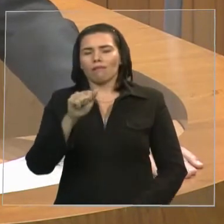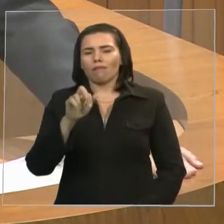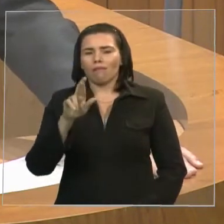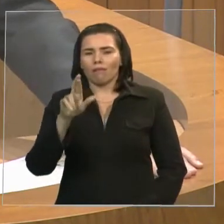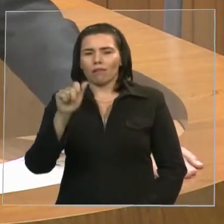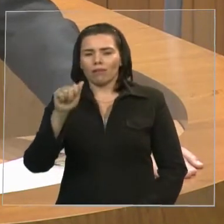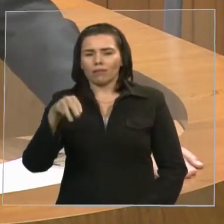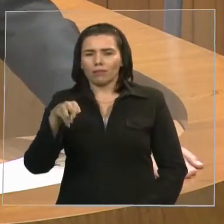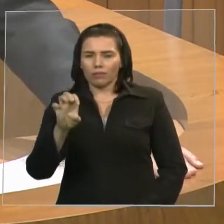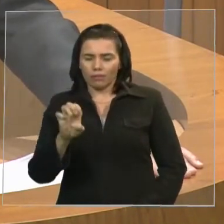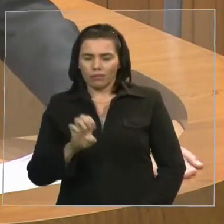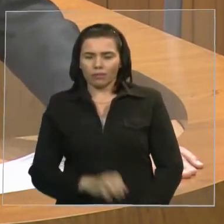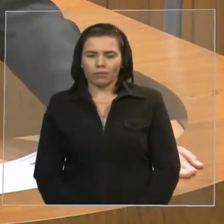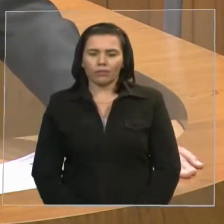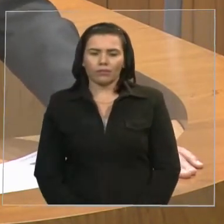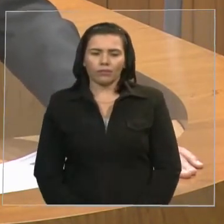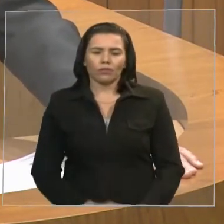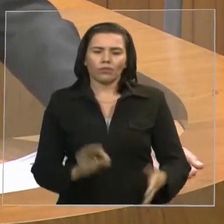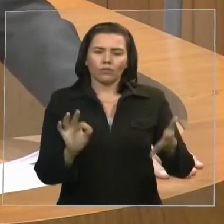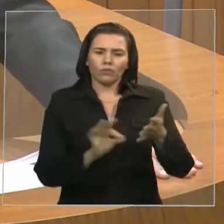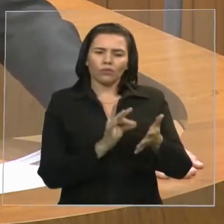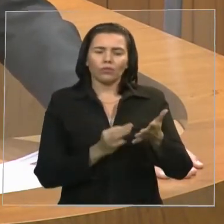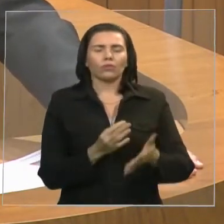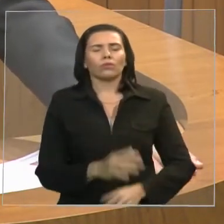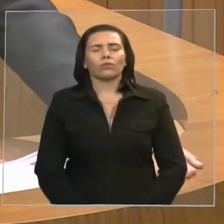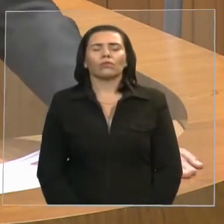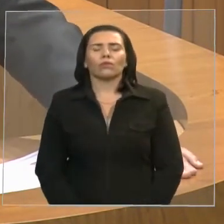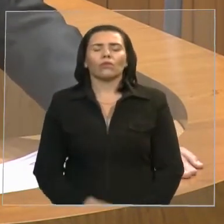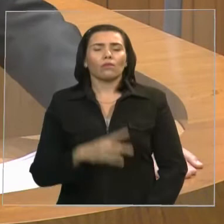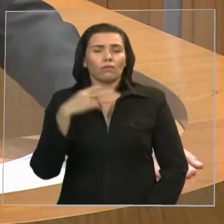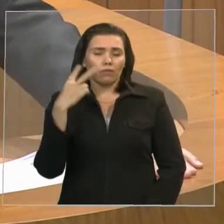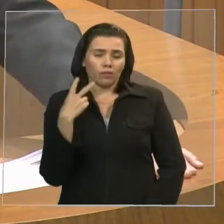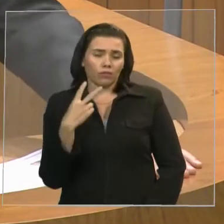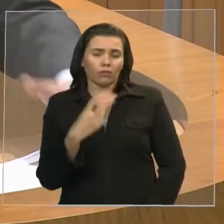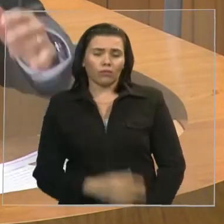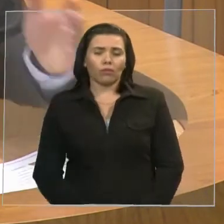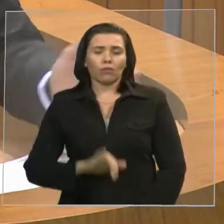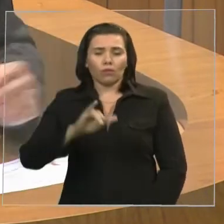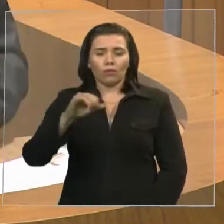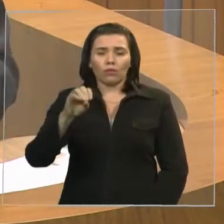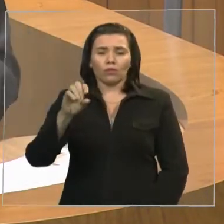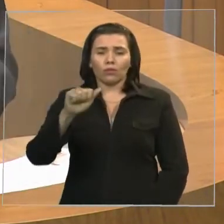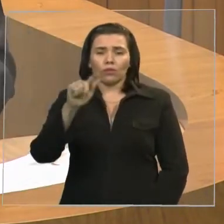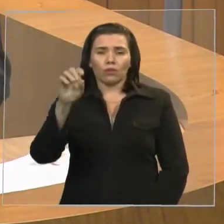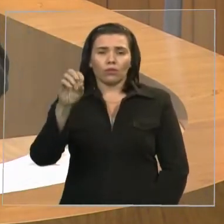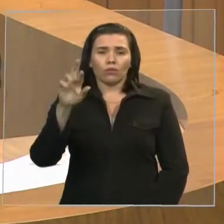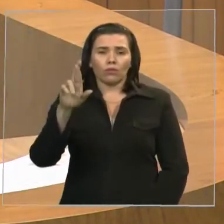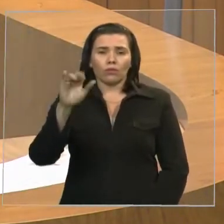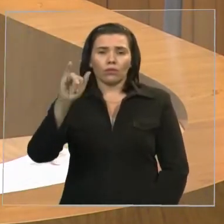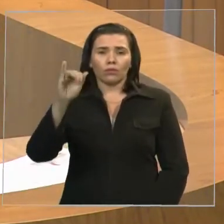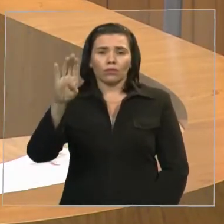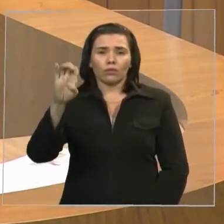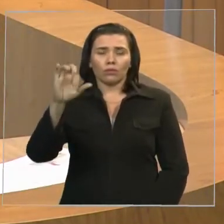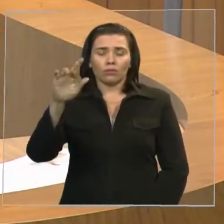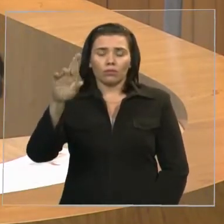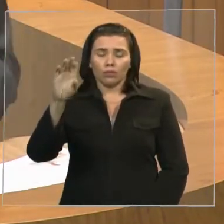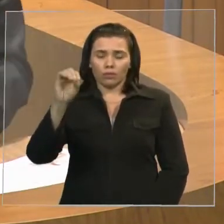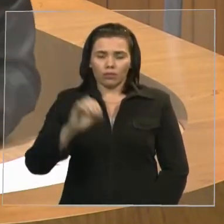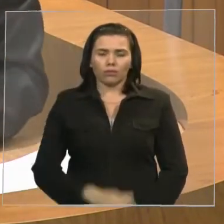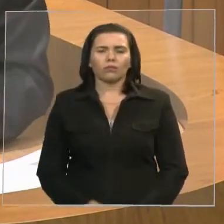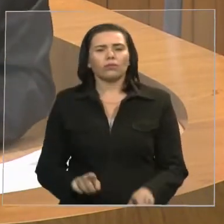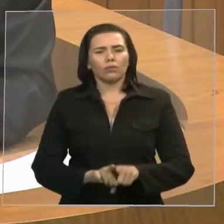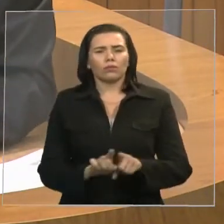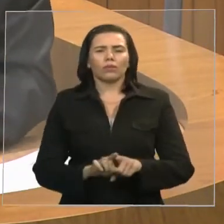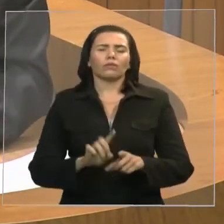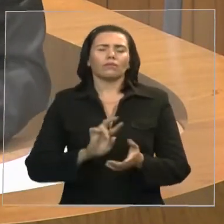e subscrito pelos 12 vereadores, que totalizando os 13 vereadores da Câmara Municipal,